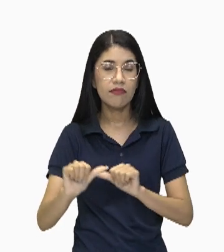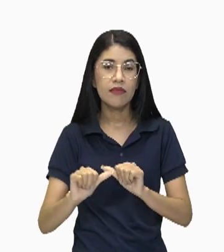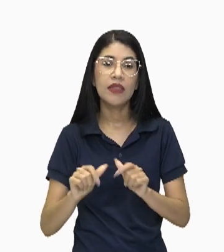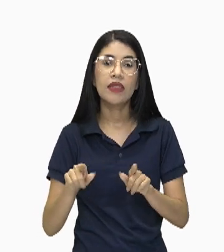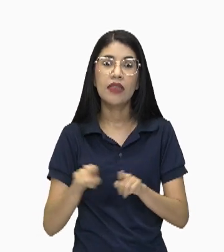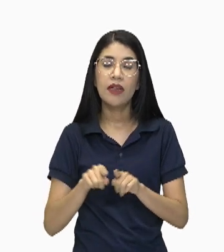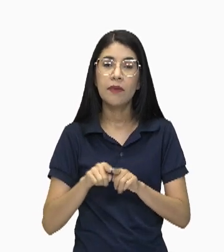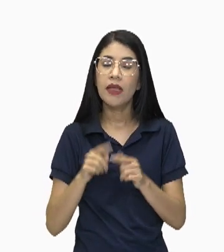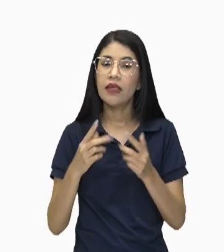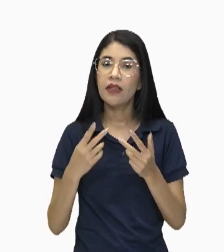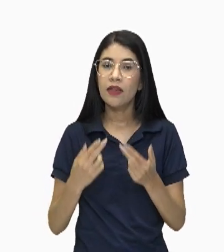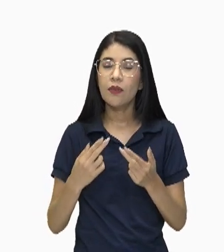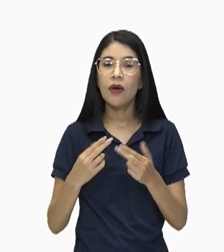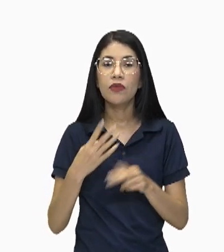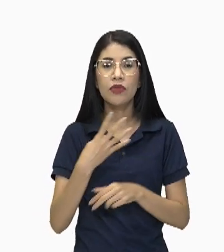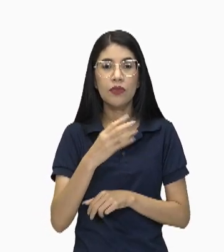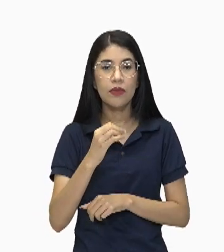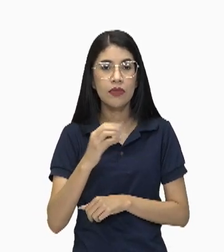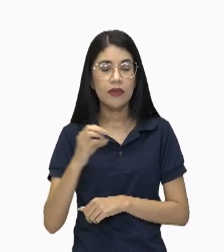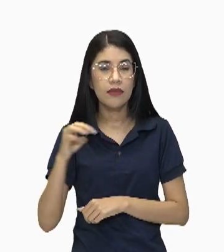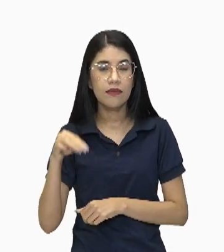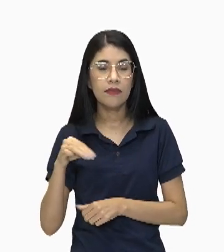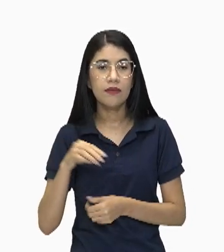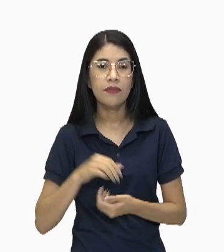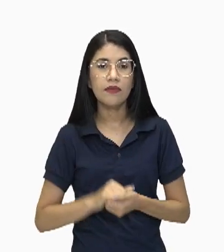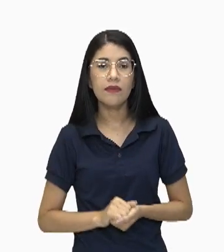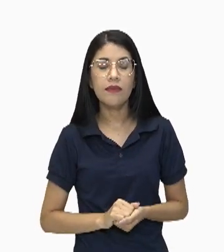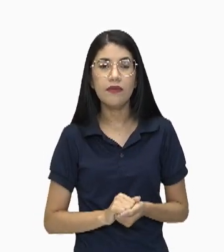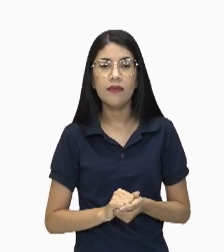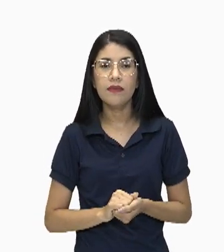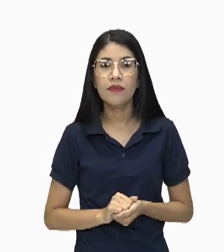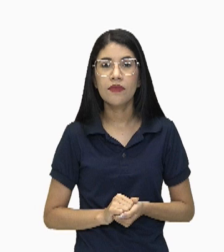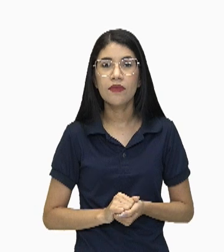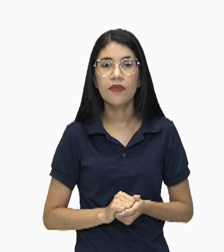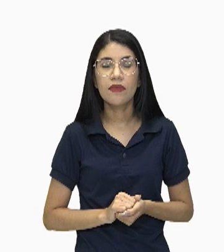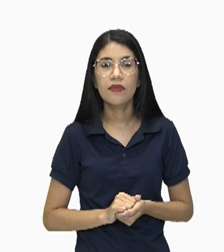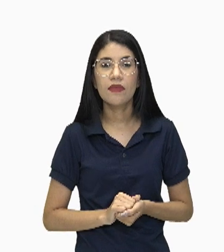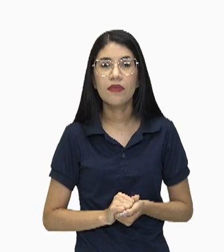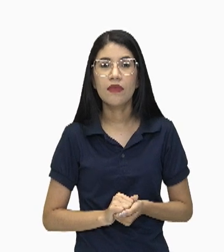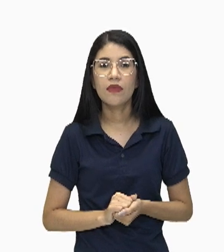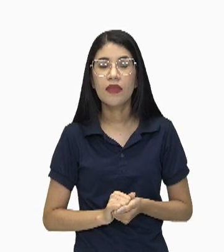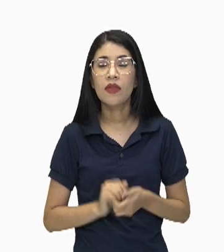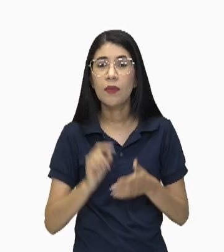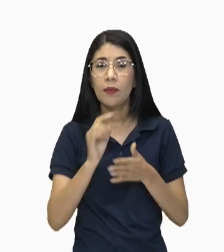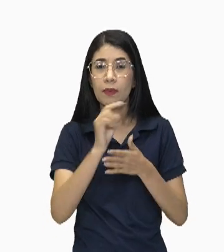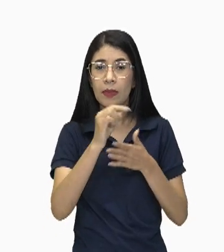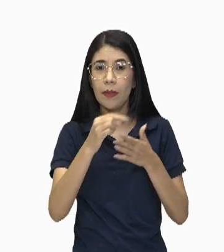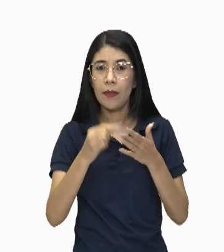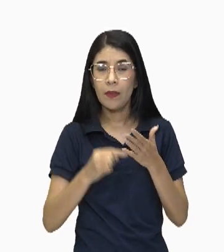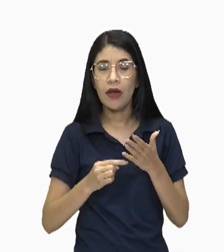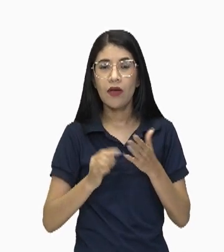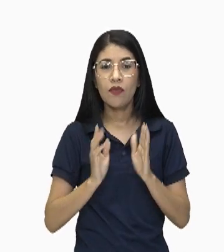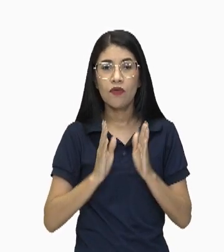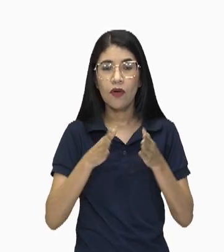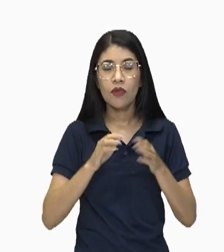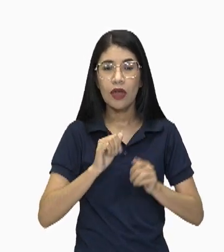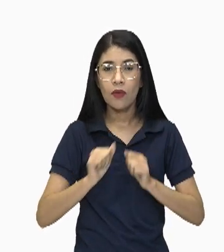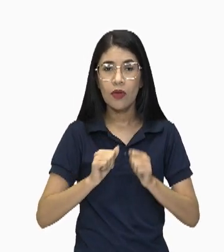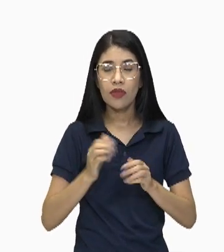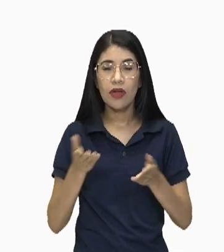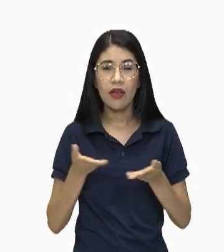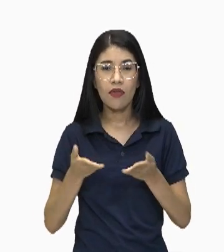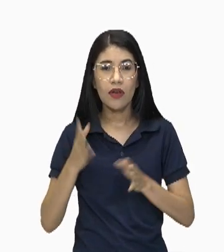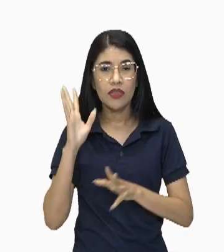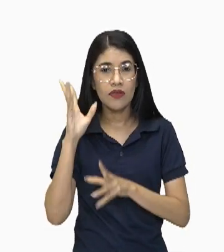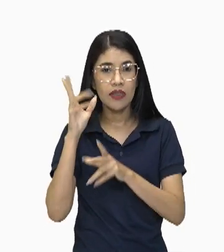dinâmica na prova de 400 metros. Bom, essas foram as provas de corrida. Nós vamos relembrar agora um pouco das